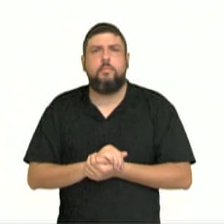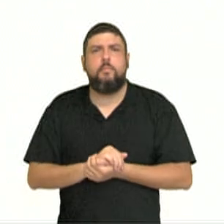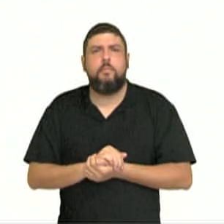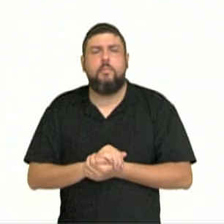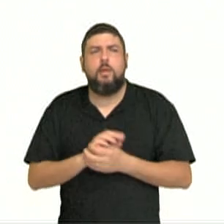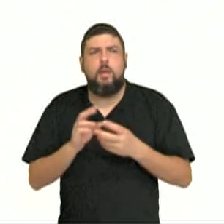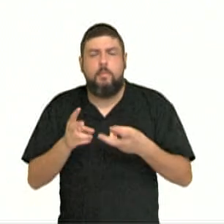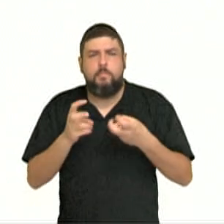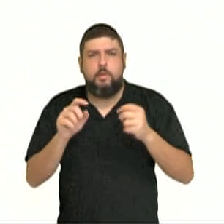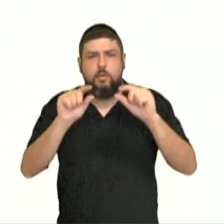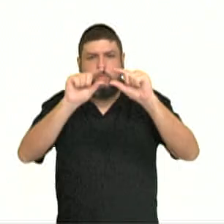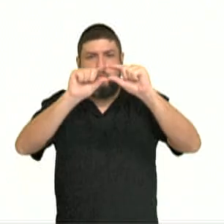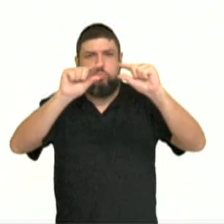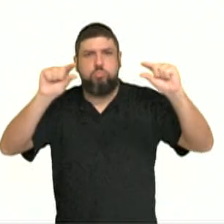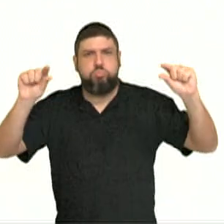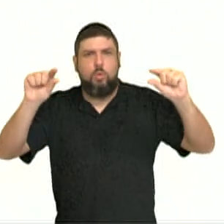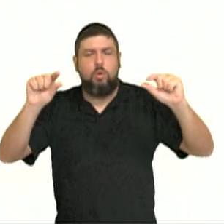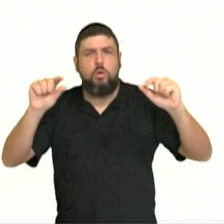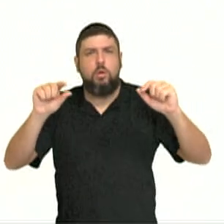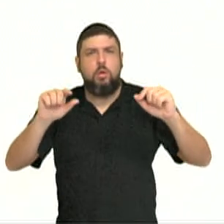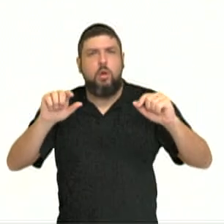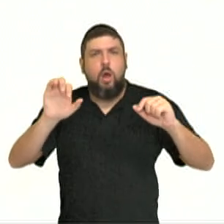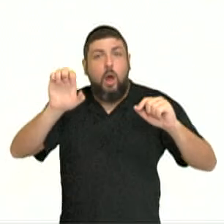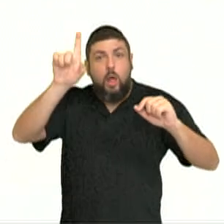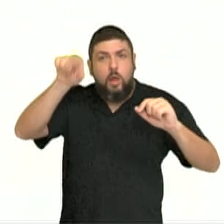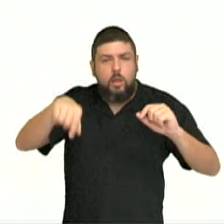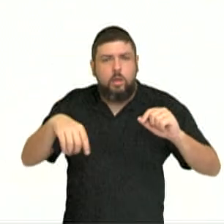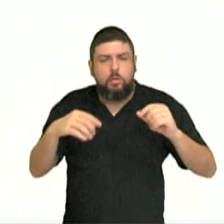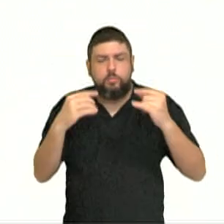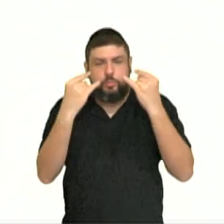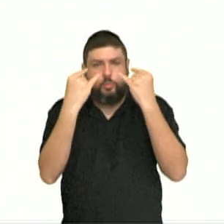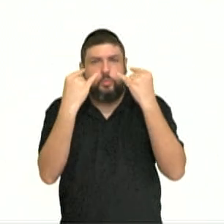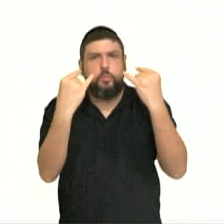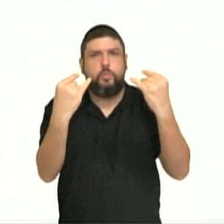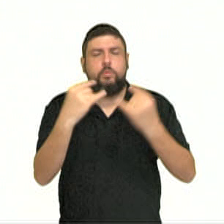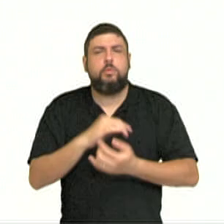destaque, isso me chama a atenção. Então, é uma das funções